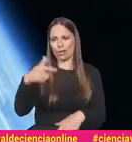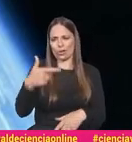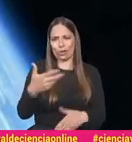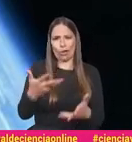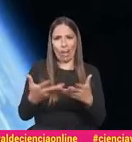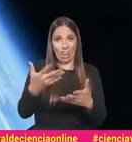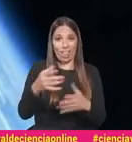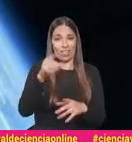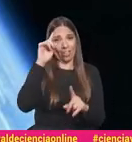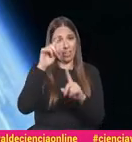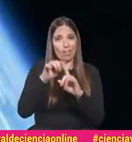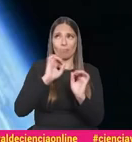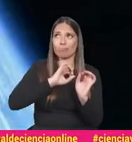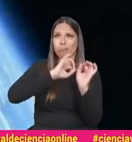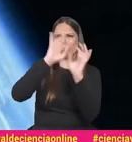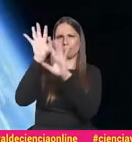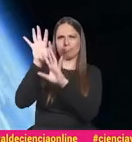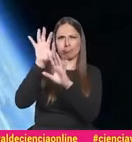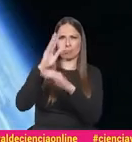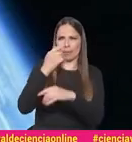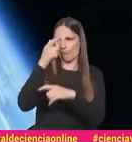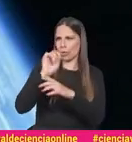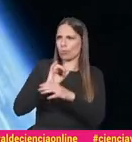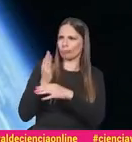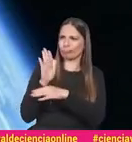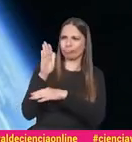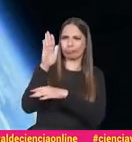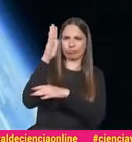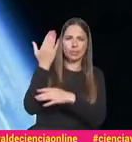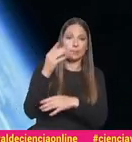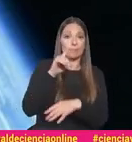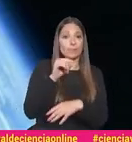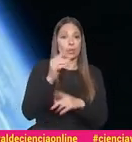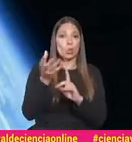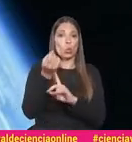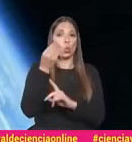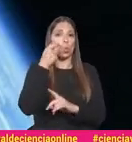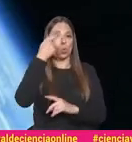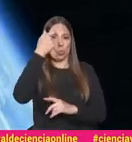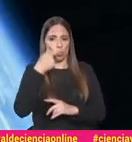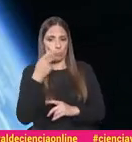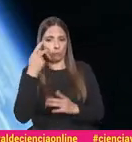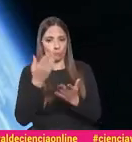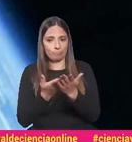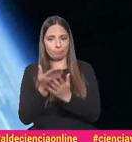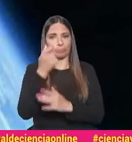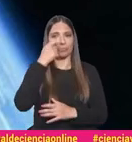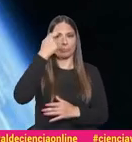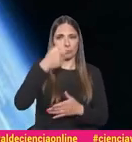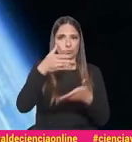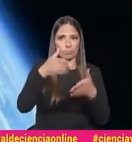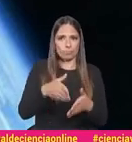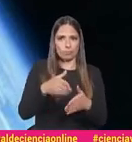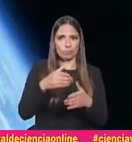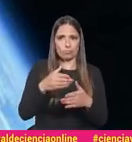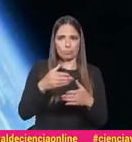para enviar alguém até Marte. E depois há a questão da subsistência do próprio corpo humano. O corpo humano precisa de uma